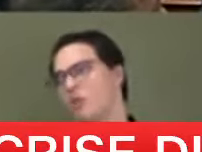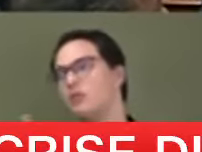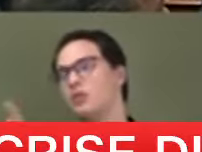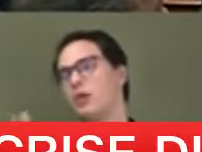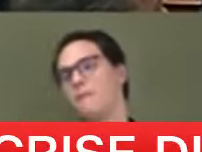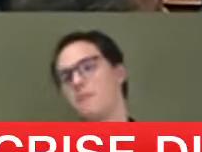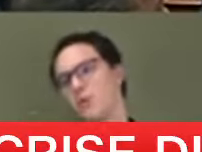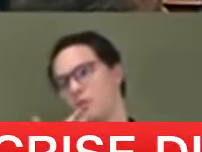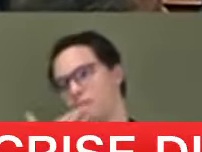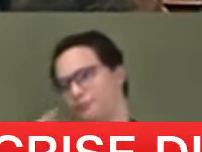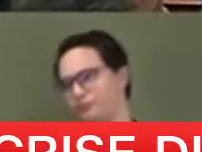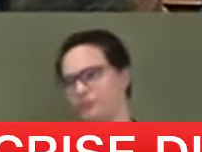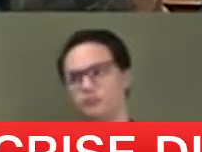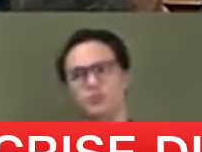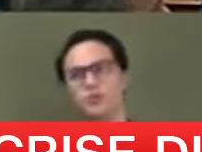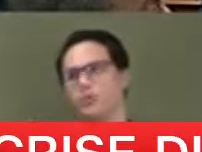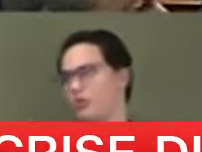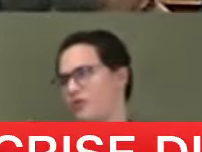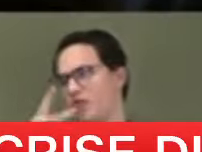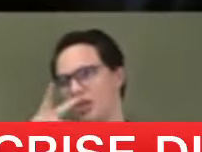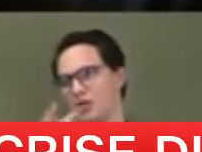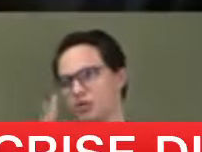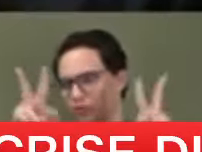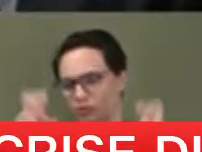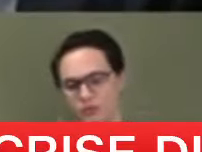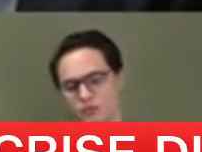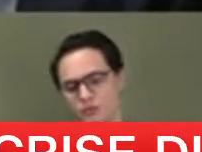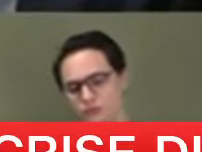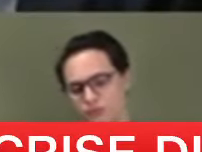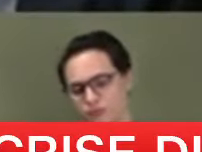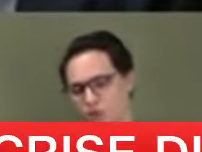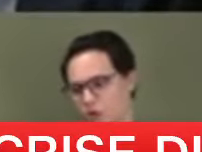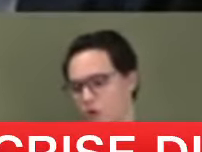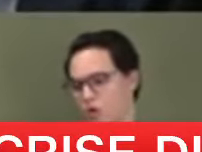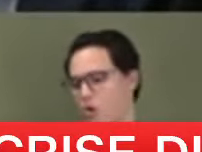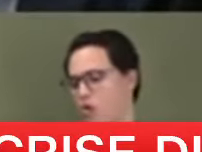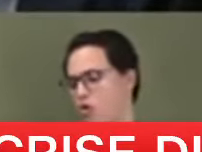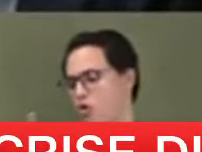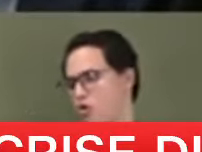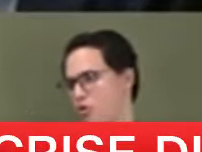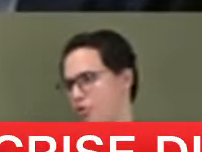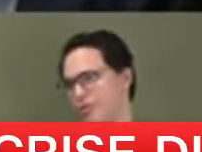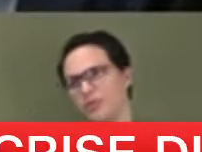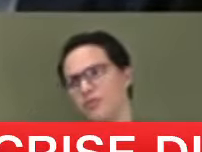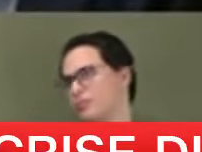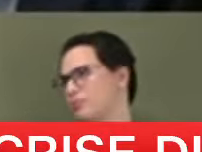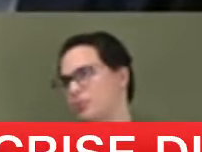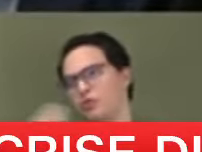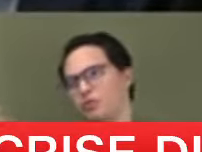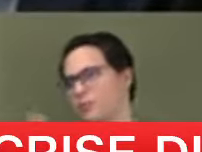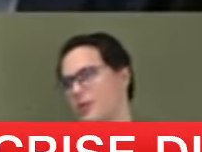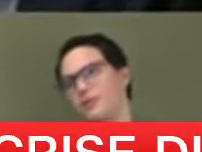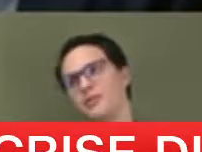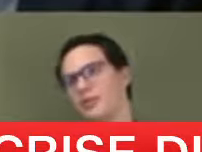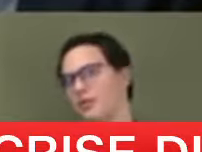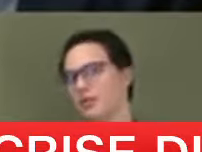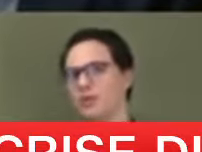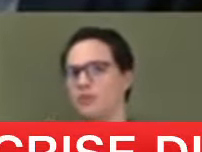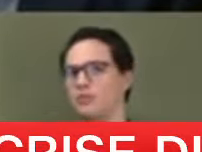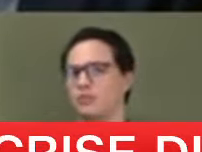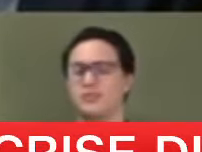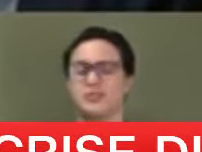minha opinião não se traz à baila o episódio do Holocausto para nenhuma comparação, porque